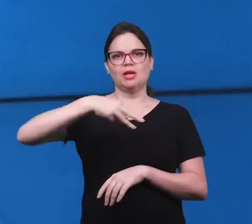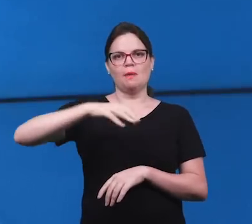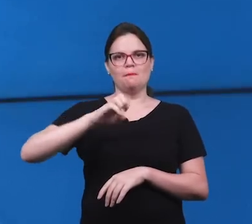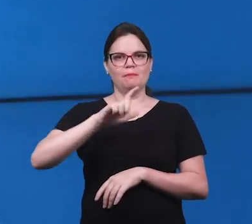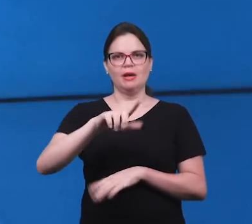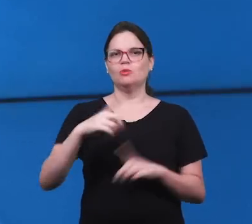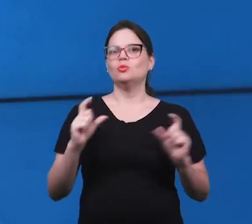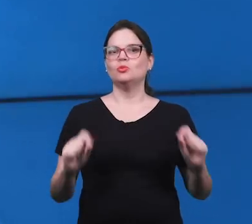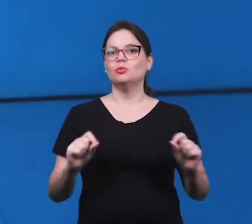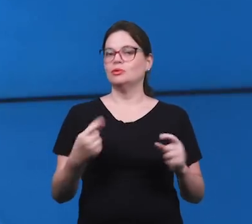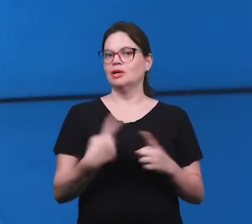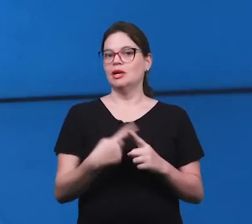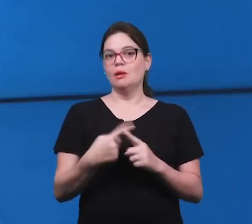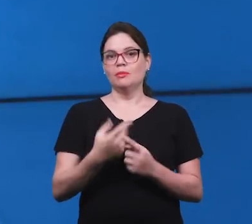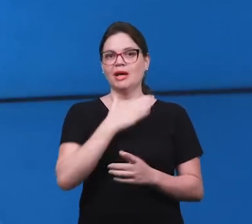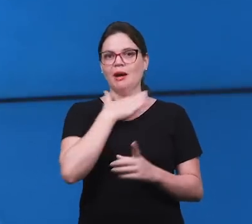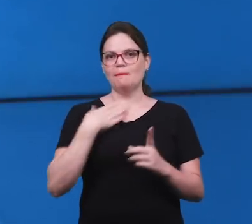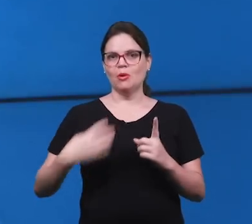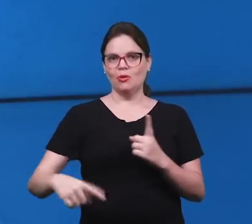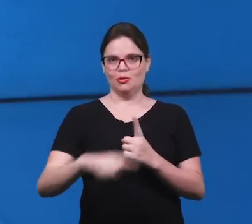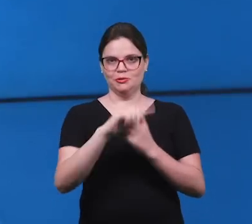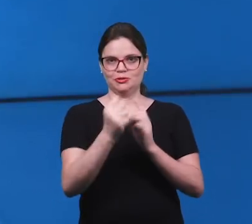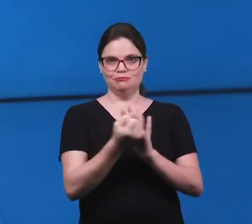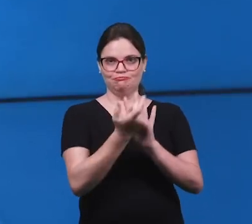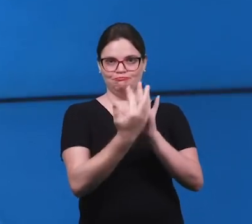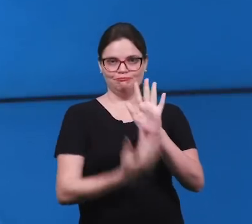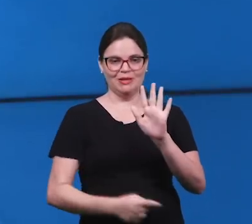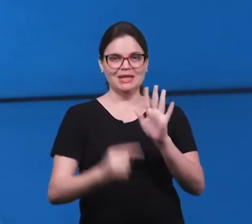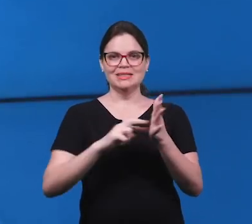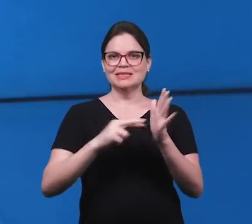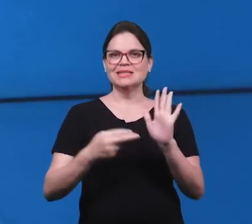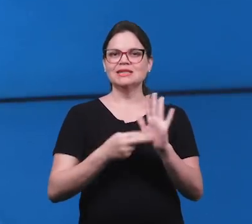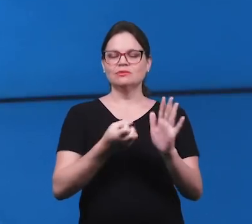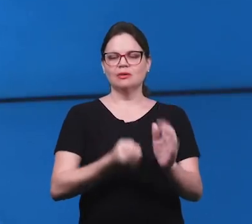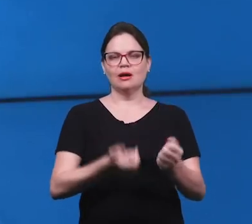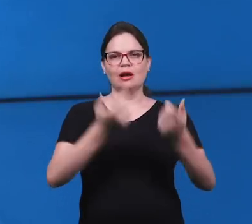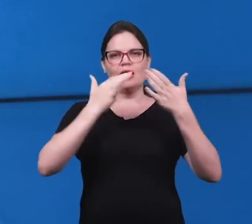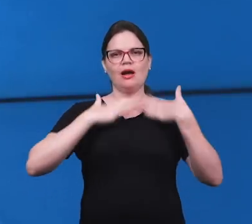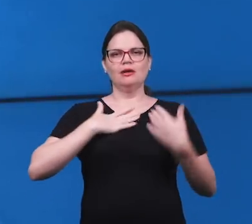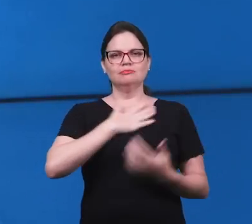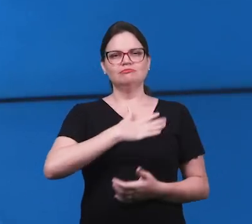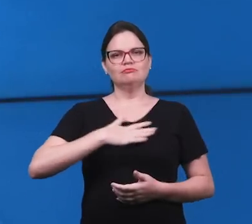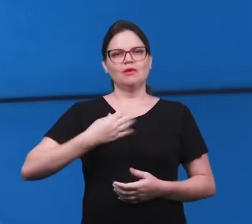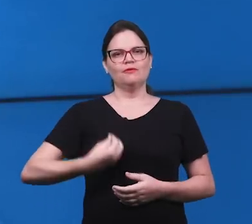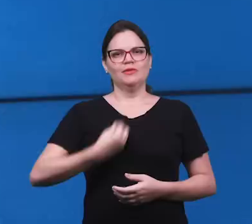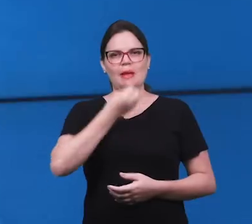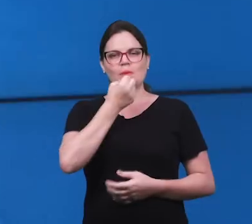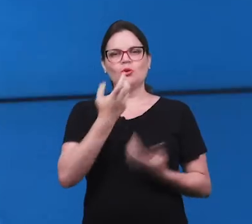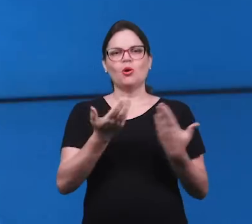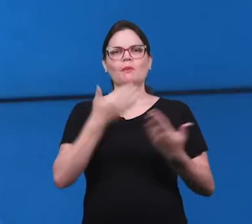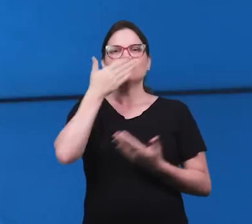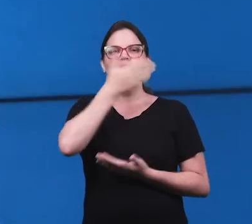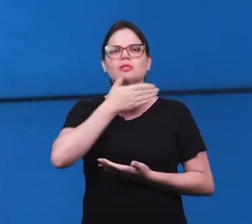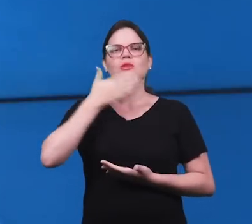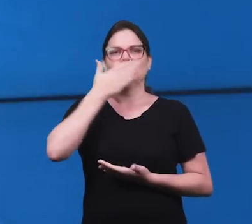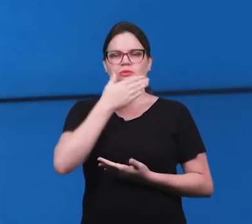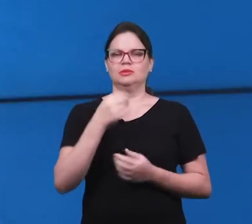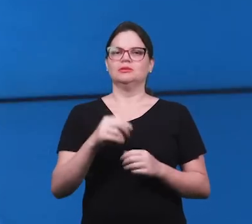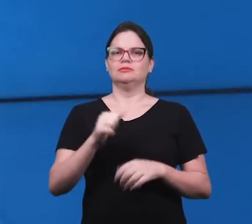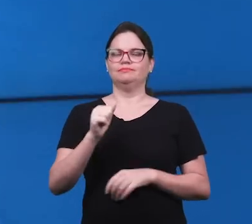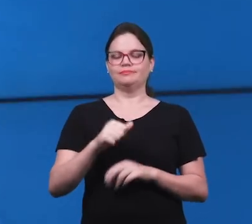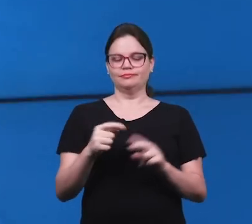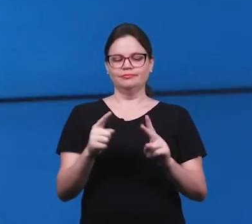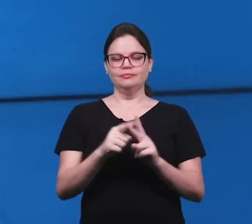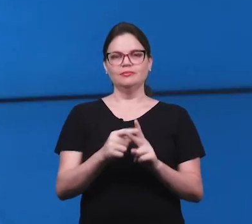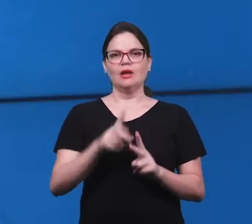morte de Jesus representou para nós a doçura, né? A doçura da vida, e também a colocação ali é mais forte do